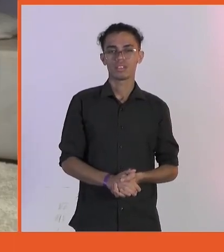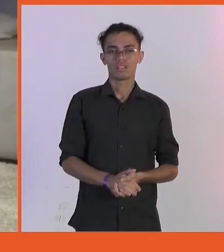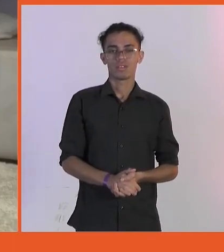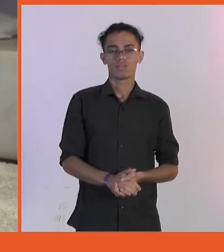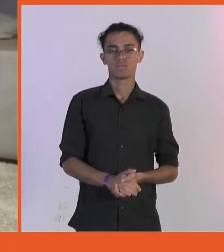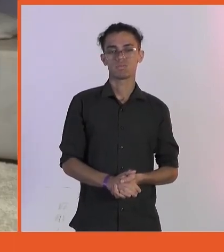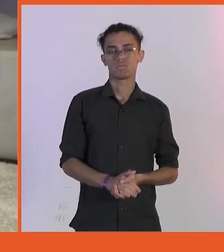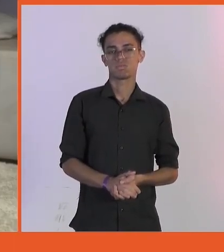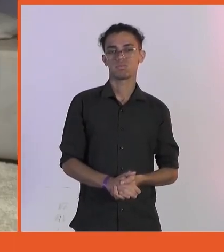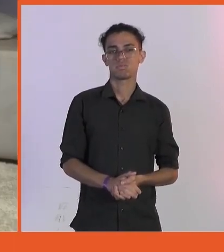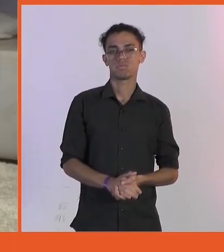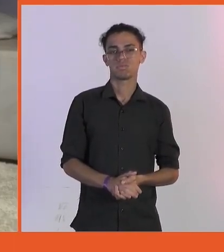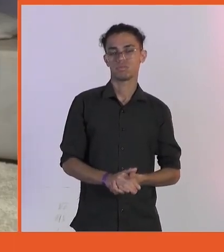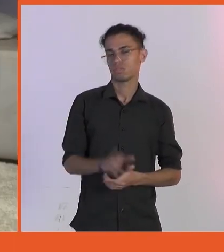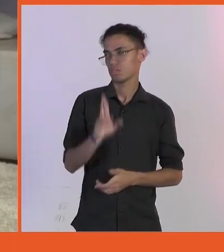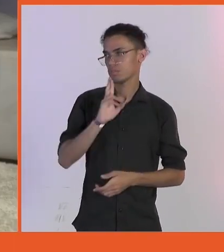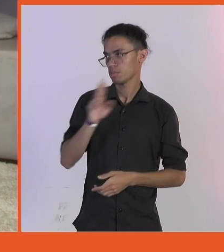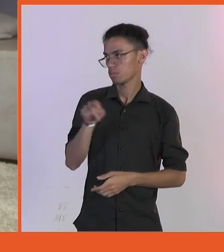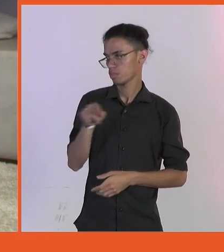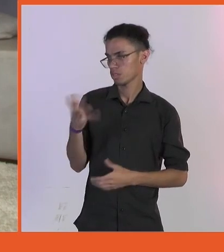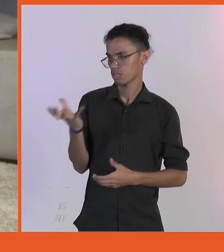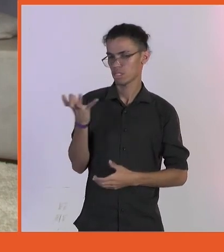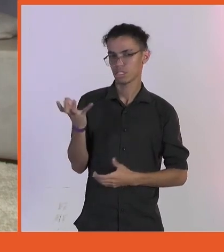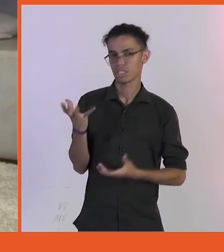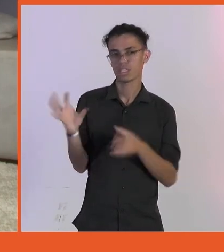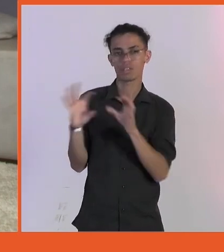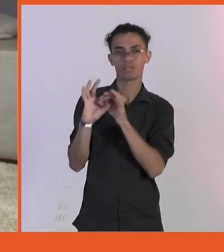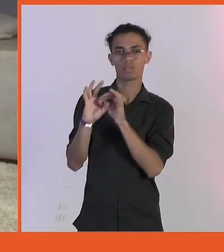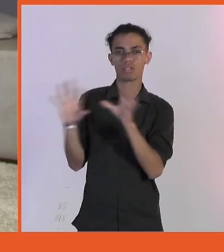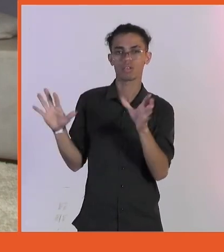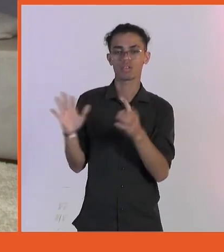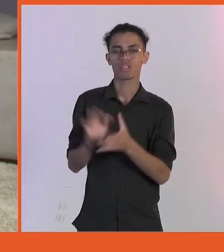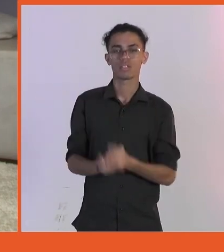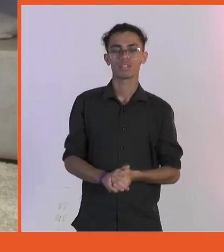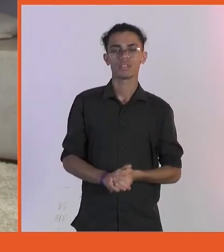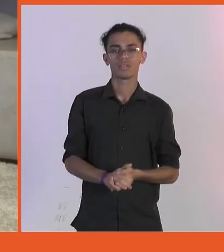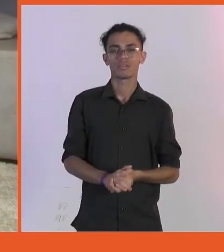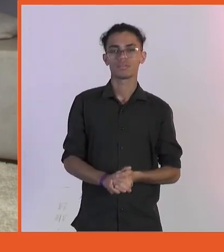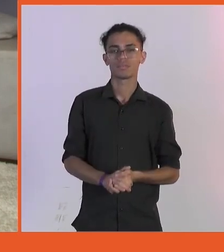Você quer responder também essa? Que como a gente faz do conteúdo?